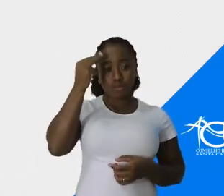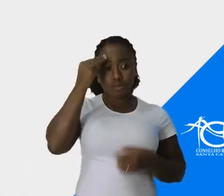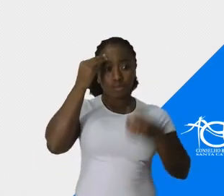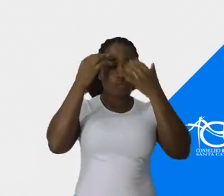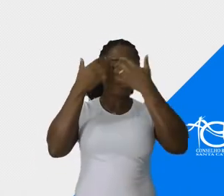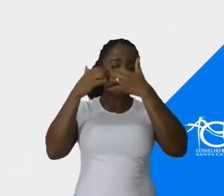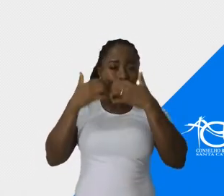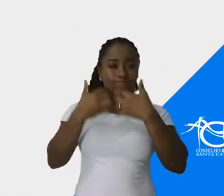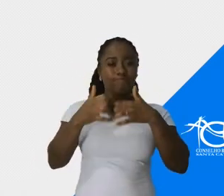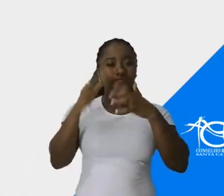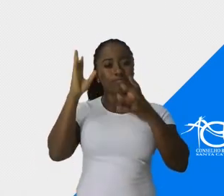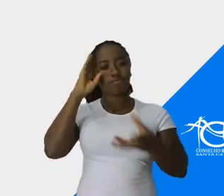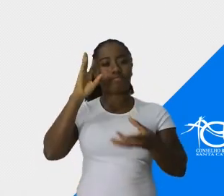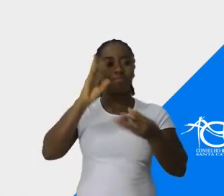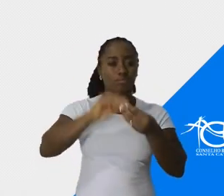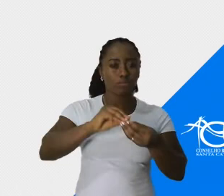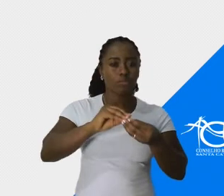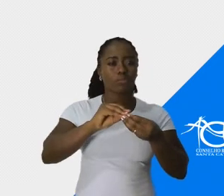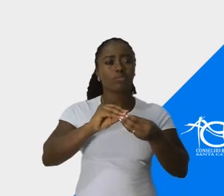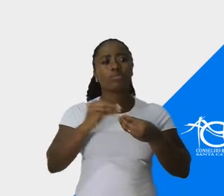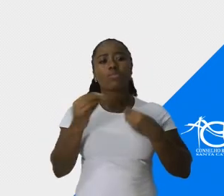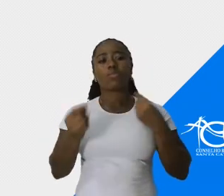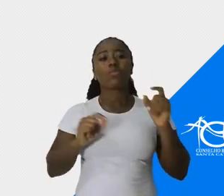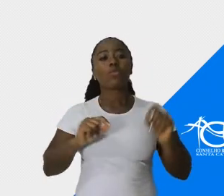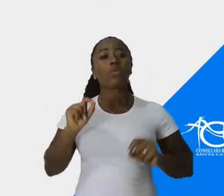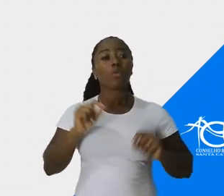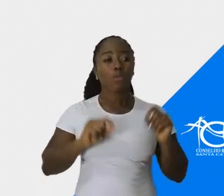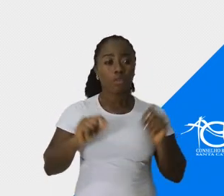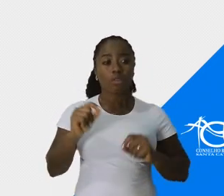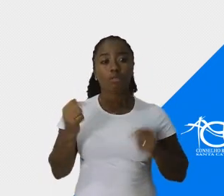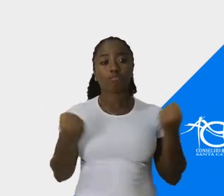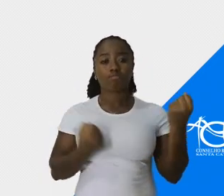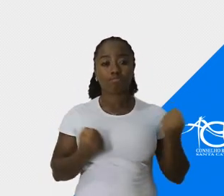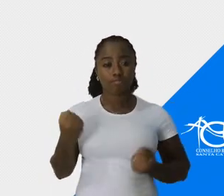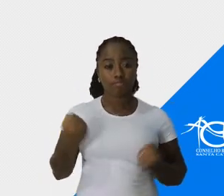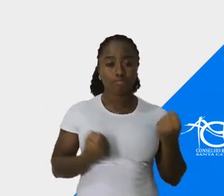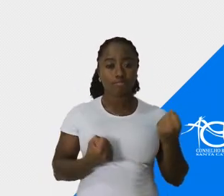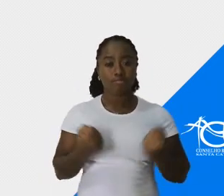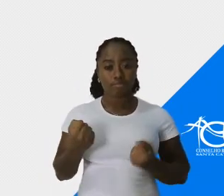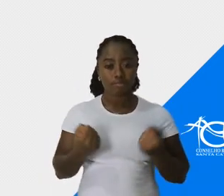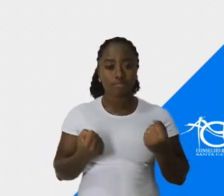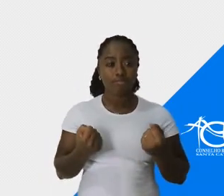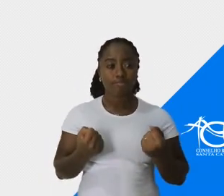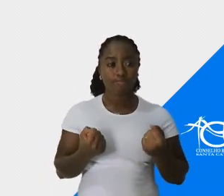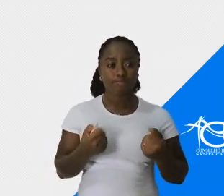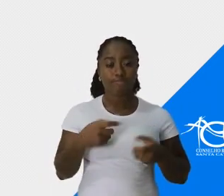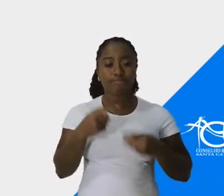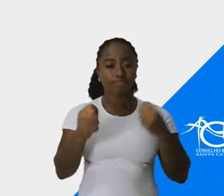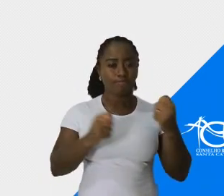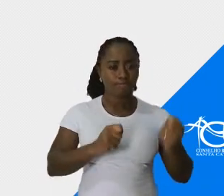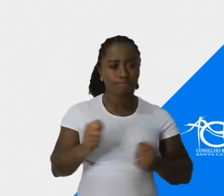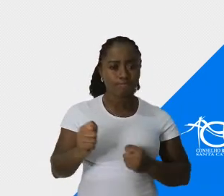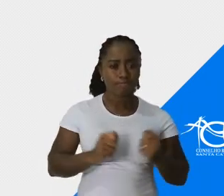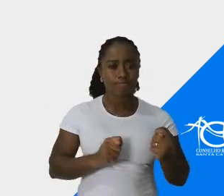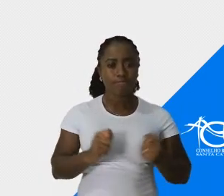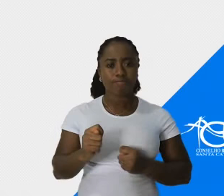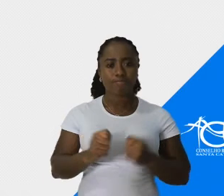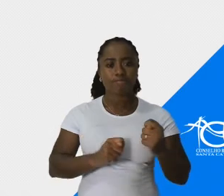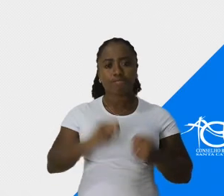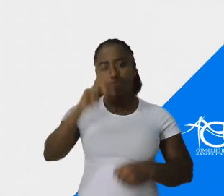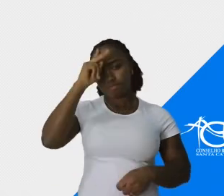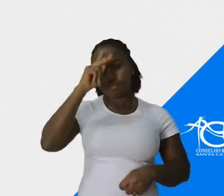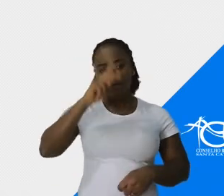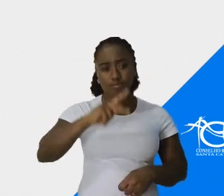ato de conduzir, o controle inibitório, os processos de impulsividade, especialmente, que é uma das dos processos psicológicos